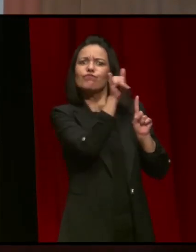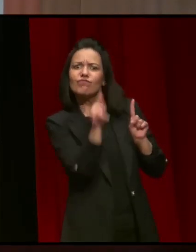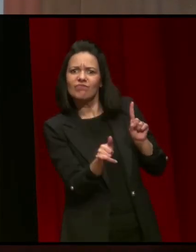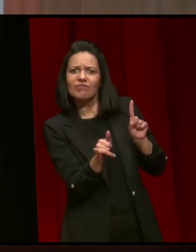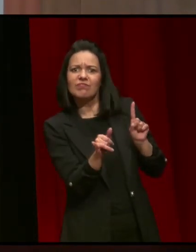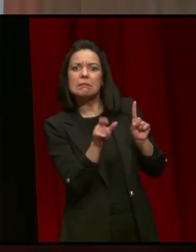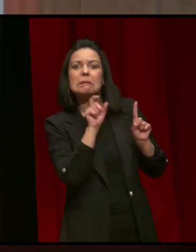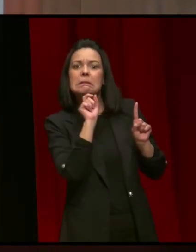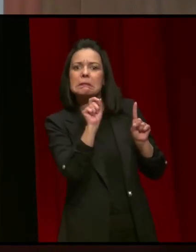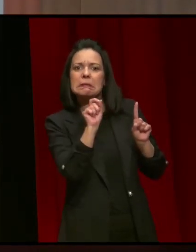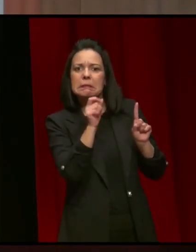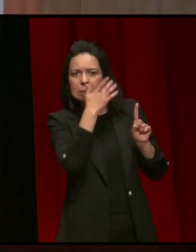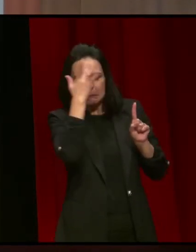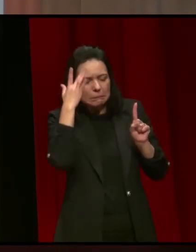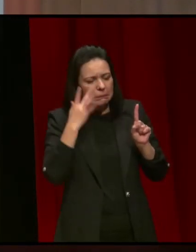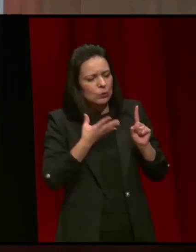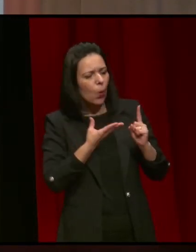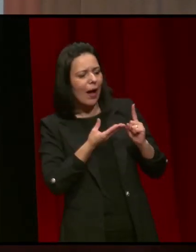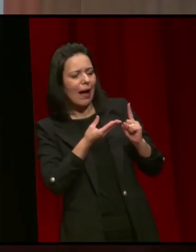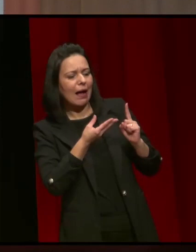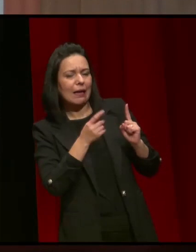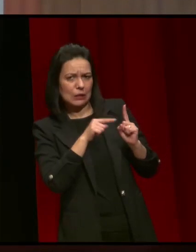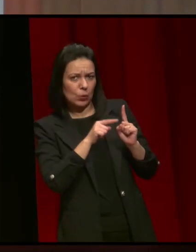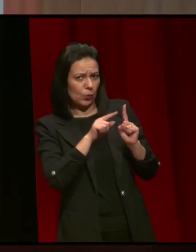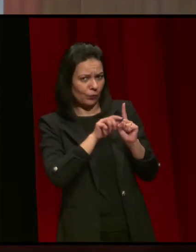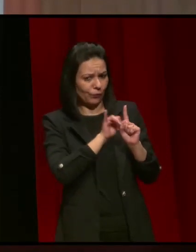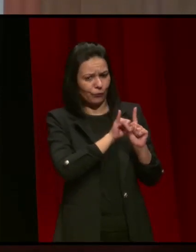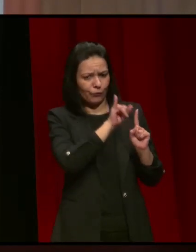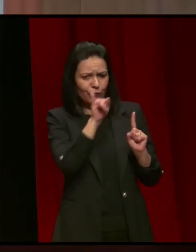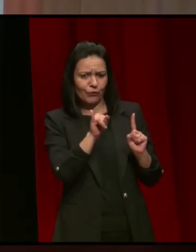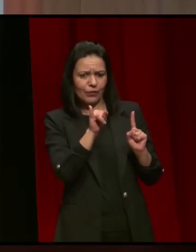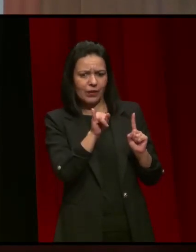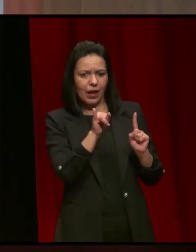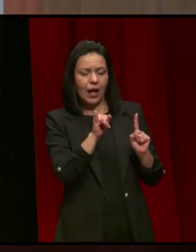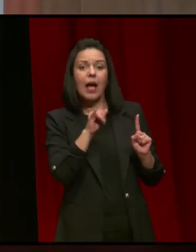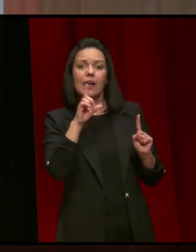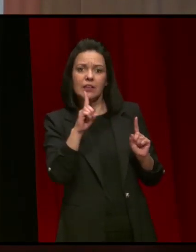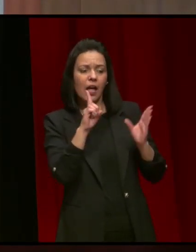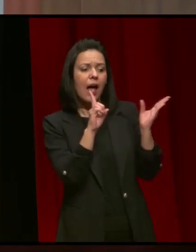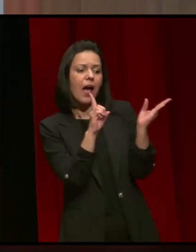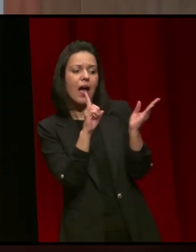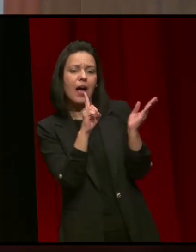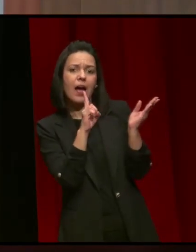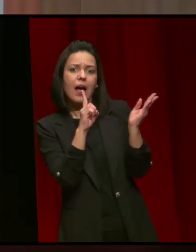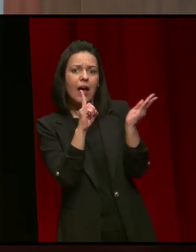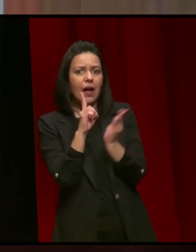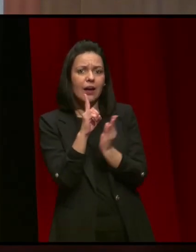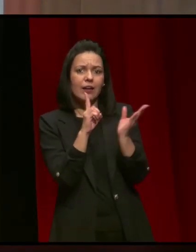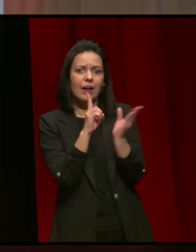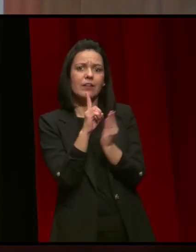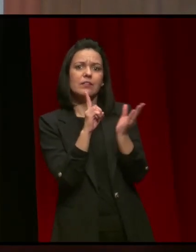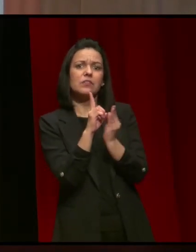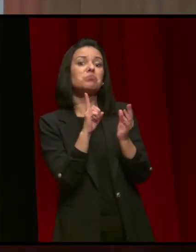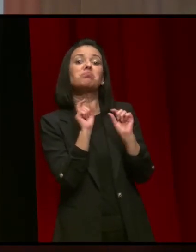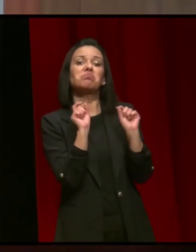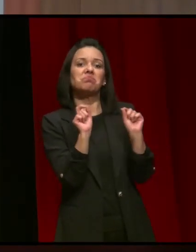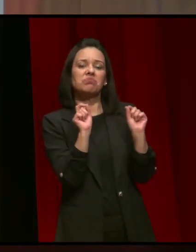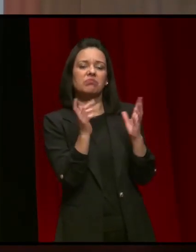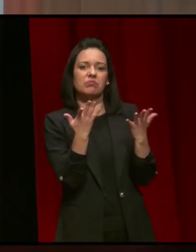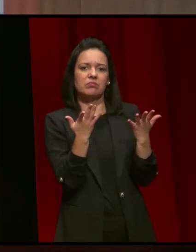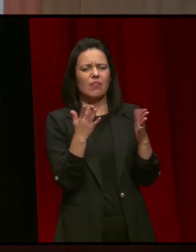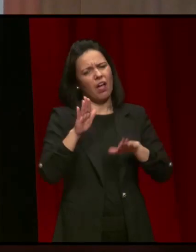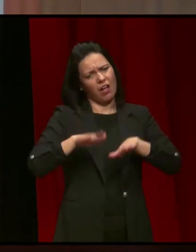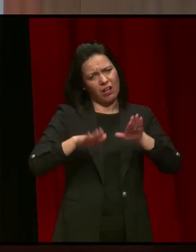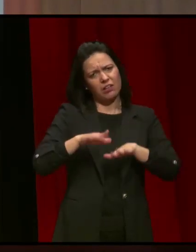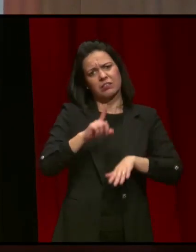texto, está vendo? Isso tudo é verbo. E se você sabe outra língua, muitas pessoas falam espanhol bem, alguns falam